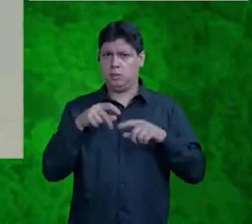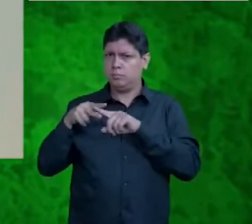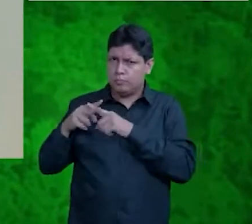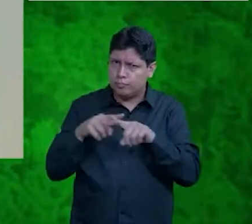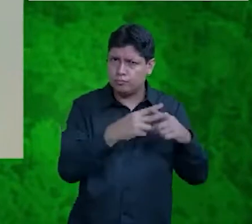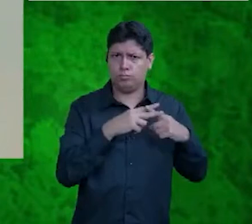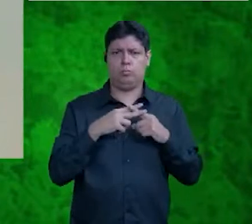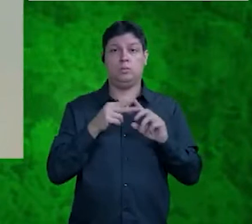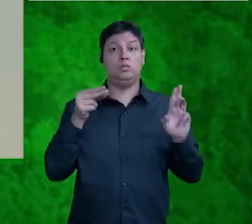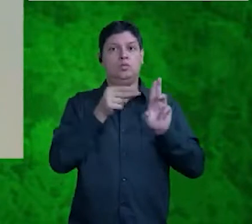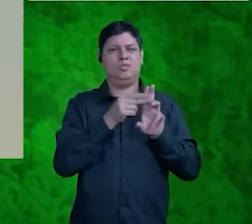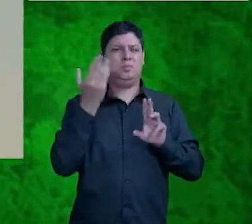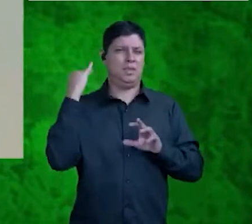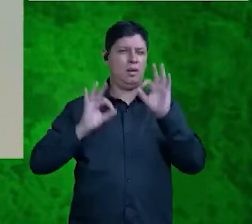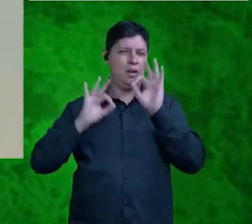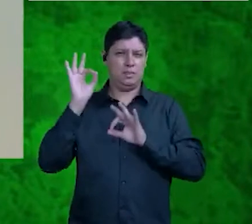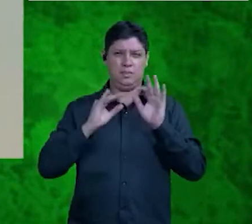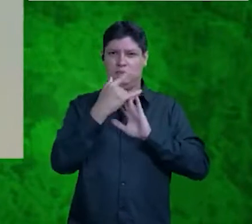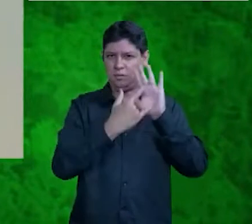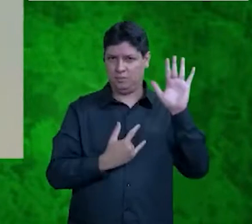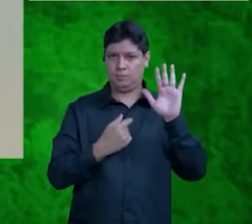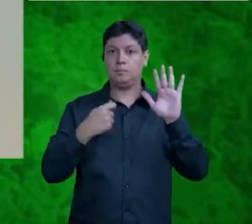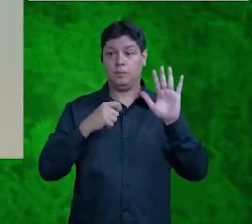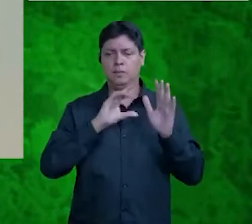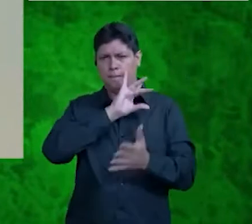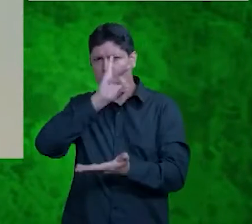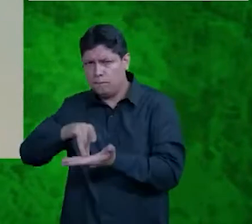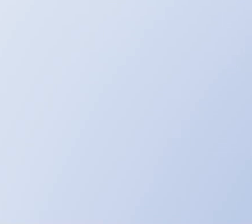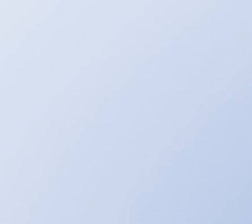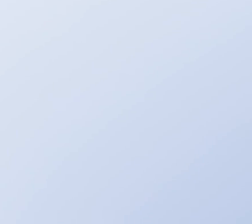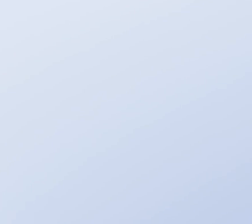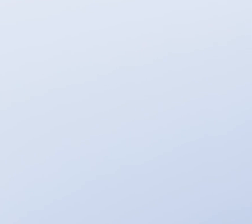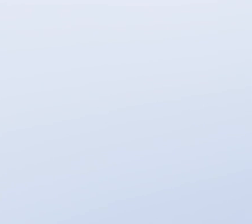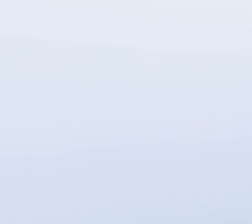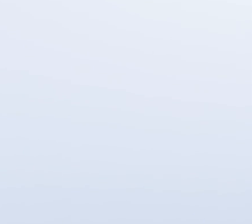na vida real, é esse o nosso maior sonho e é para isso que vamos trabalhar.